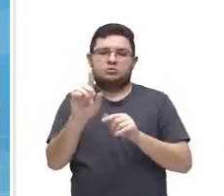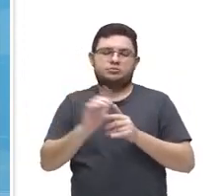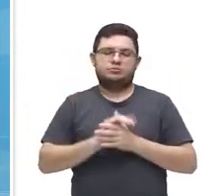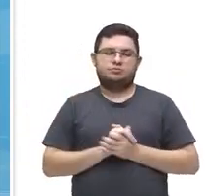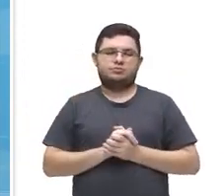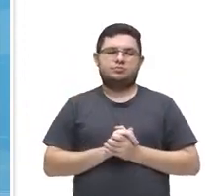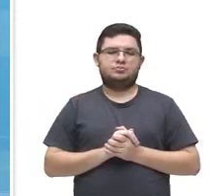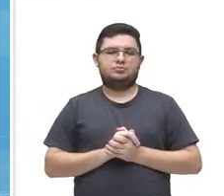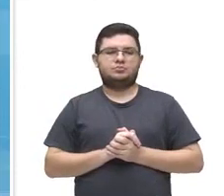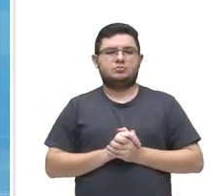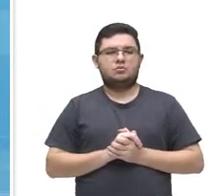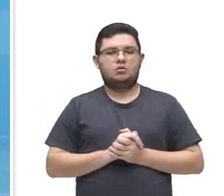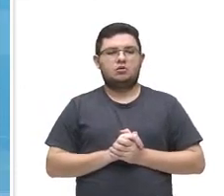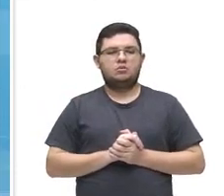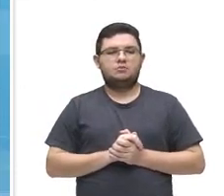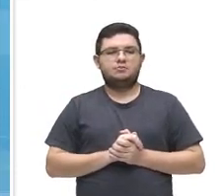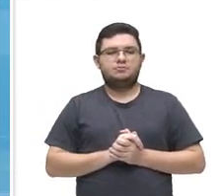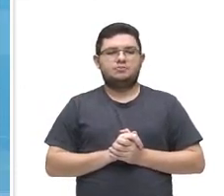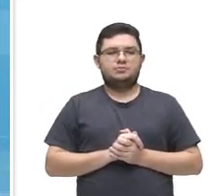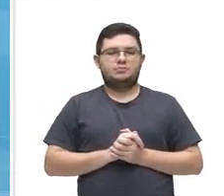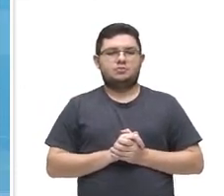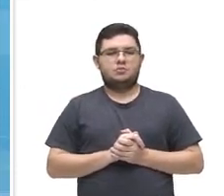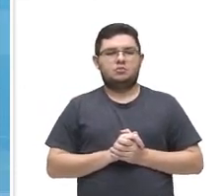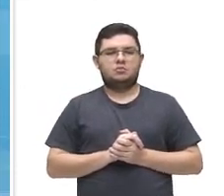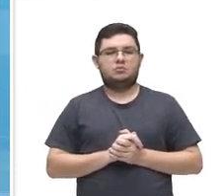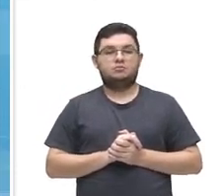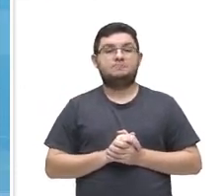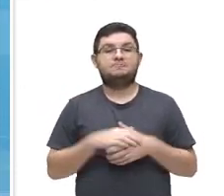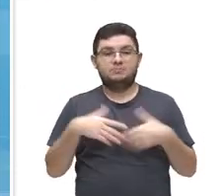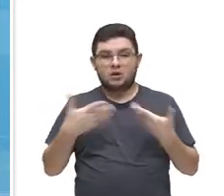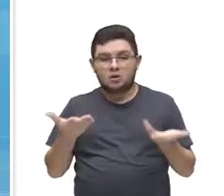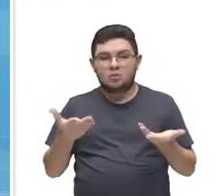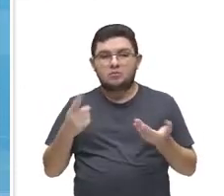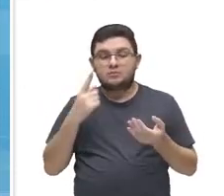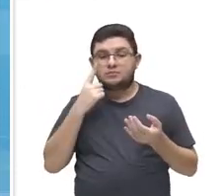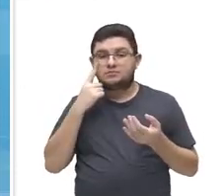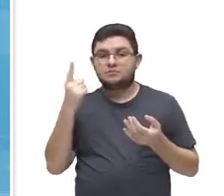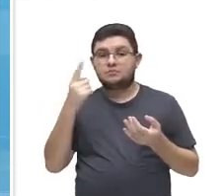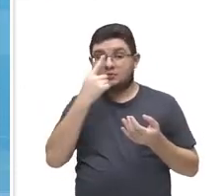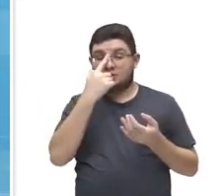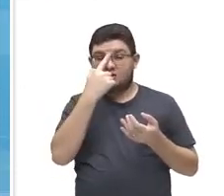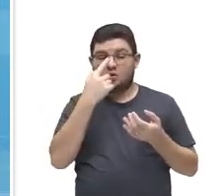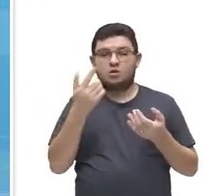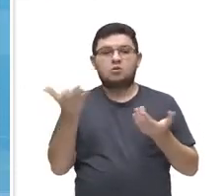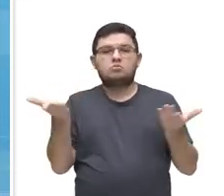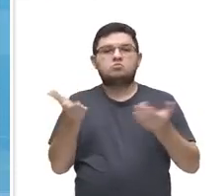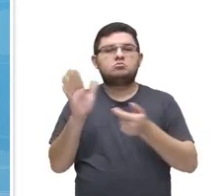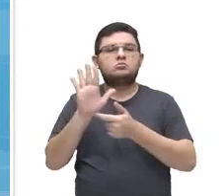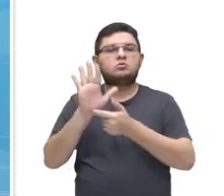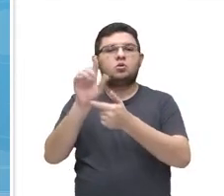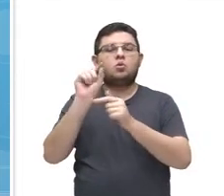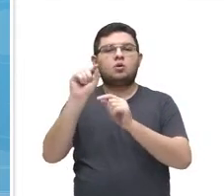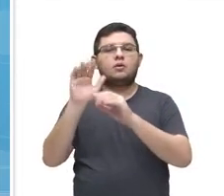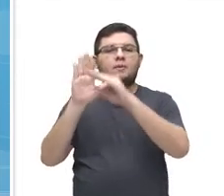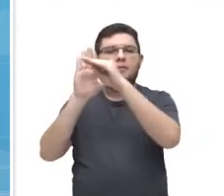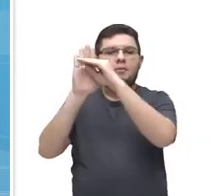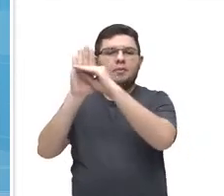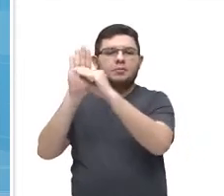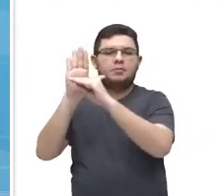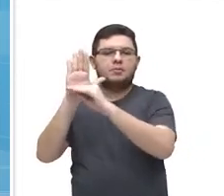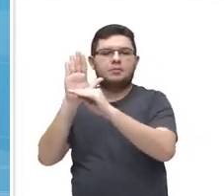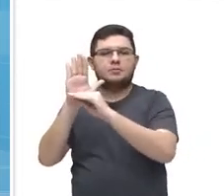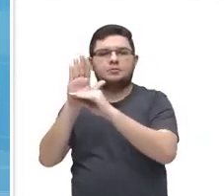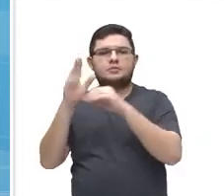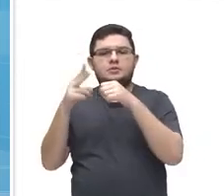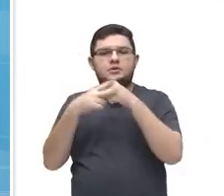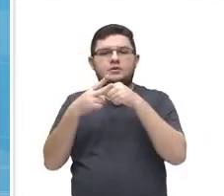né, sazonal, 2 coisas, portanto, o are. Certo, gente? Então, agora vou mostrar para vocês uma lista de verbos que nós trabalhamos